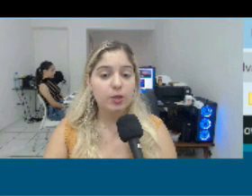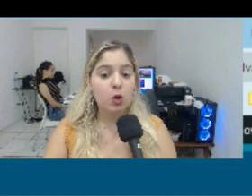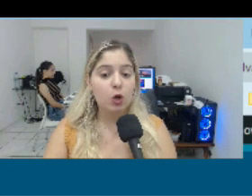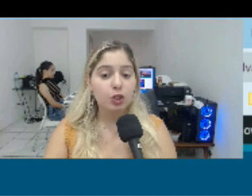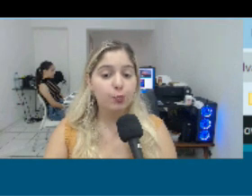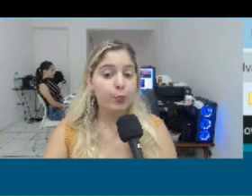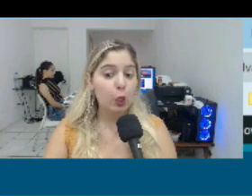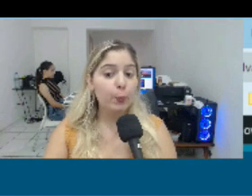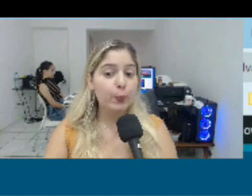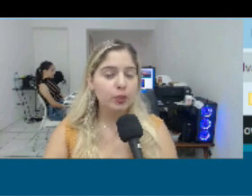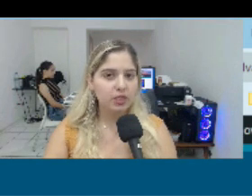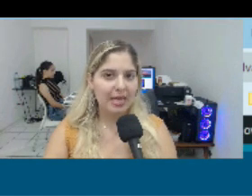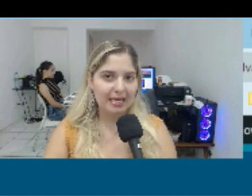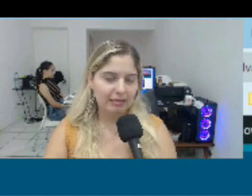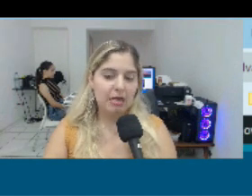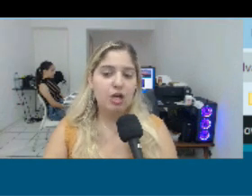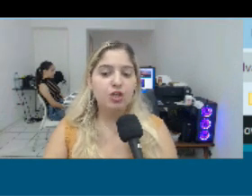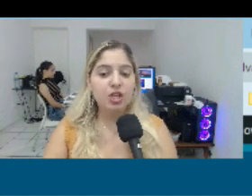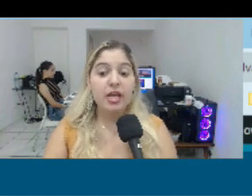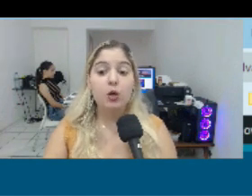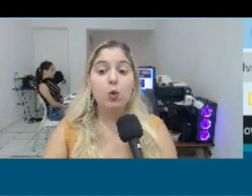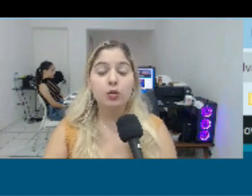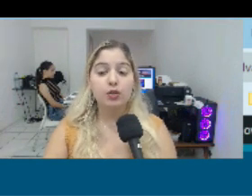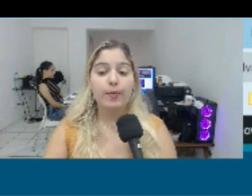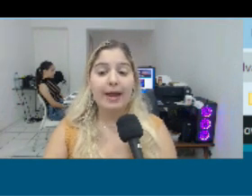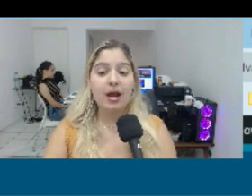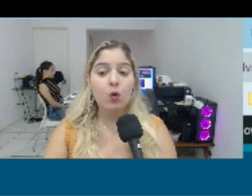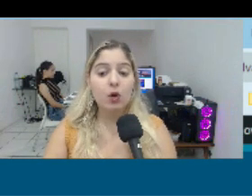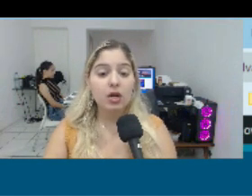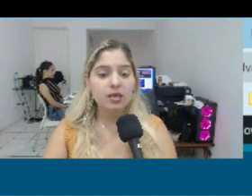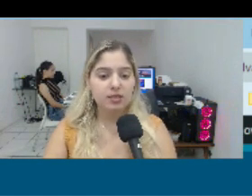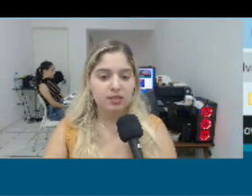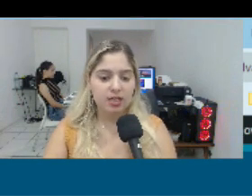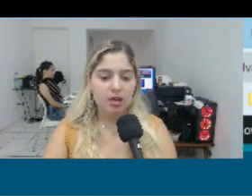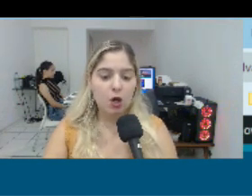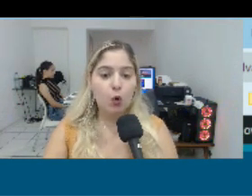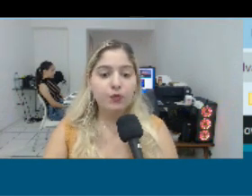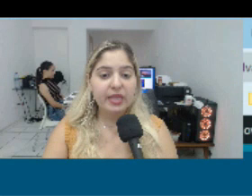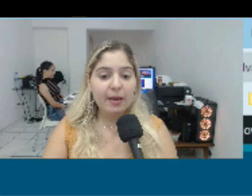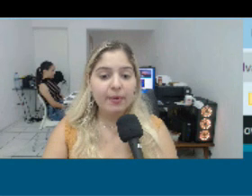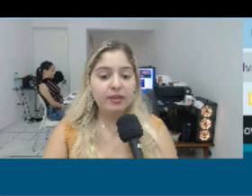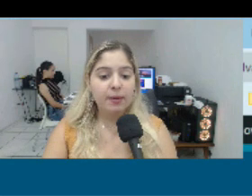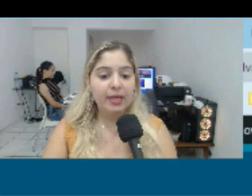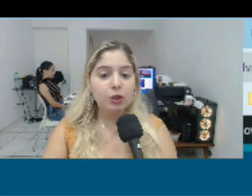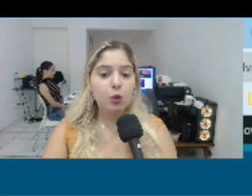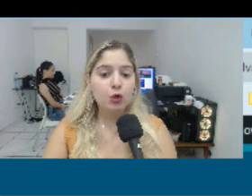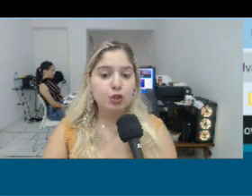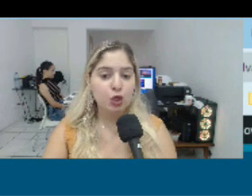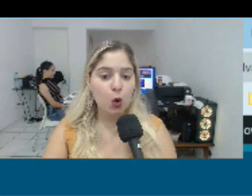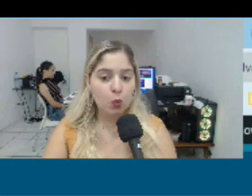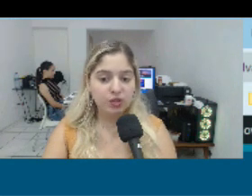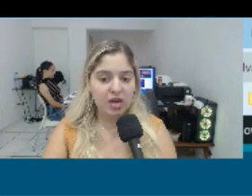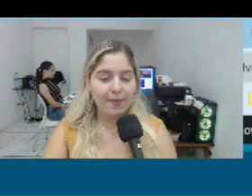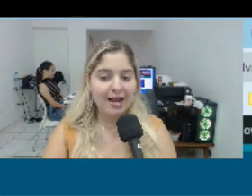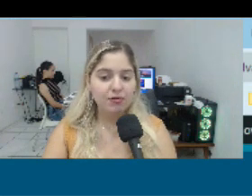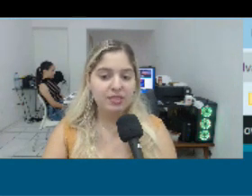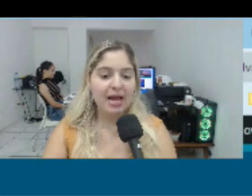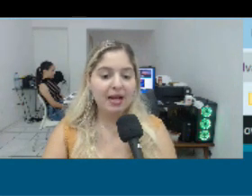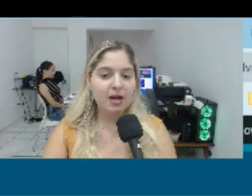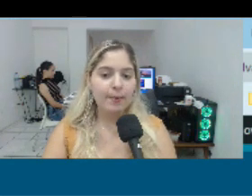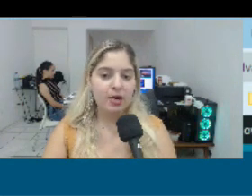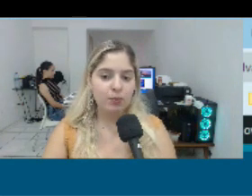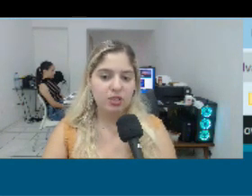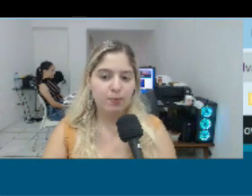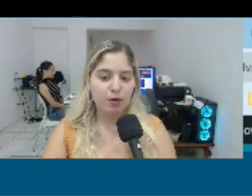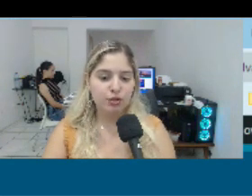explicações sobre cortes propositais de recursos para o câncer. O tema também norteou os trabalhos